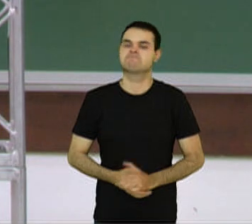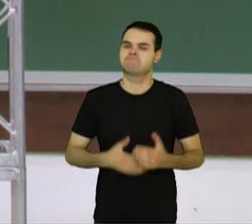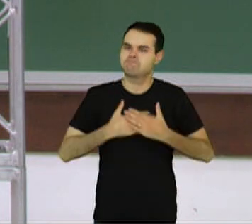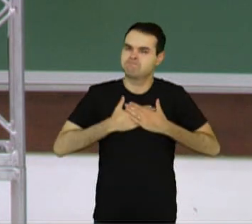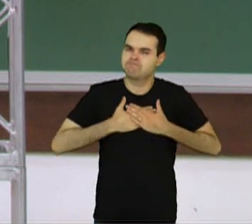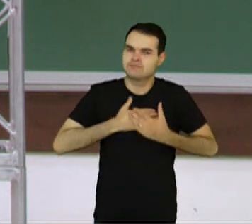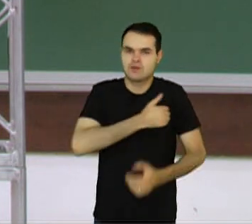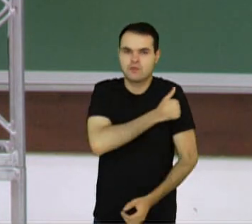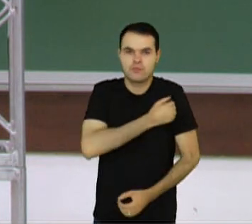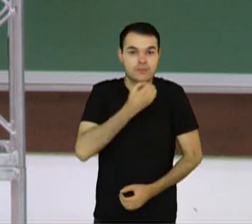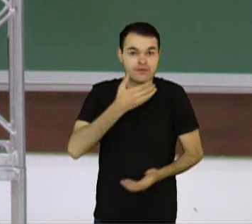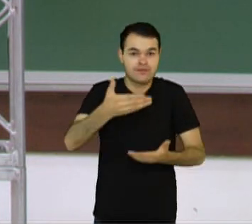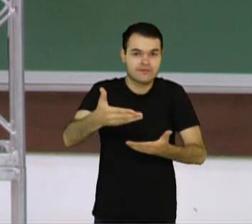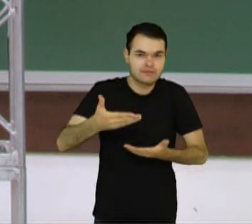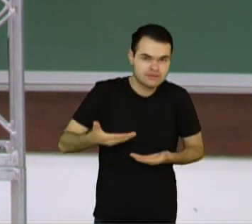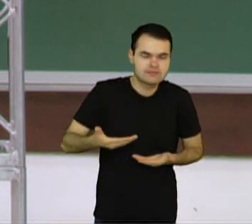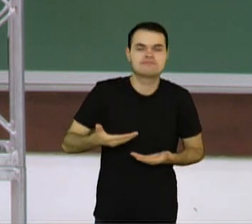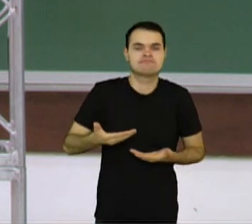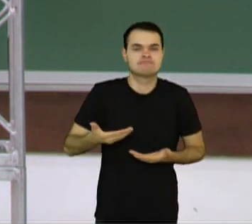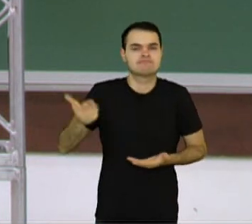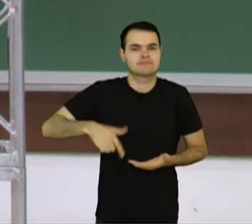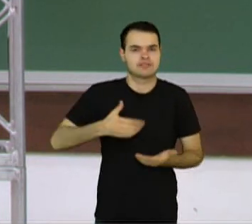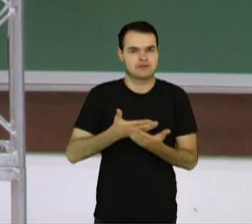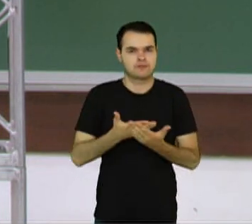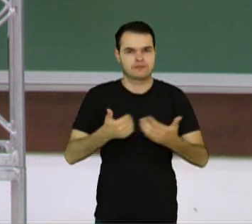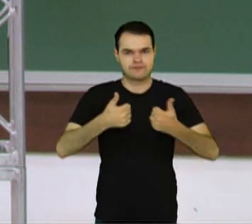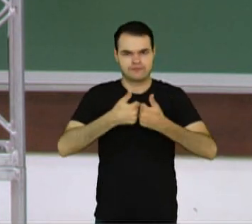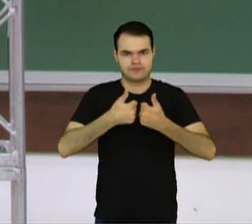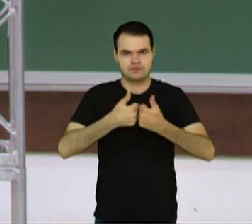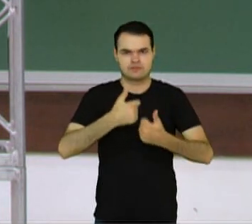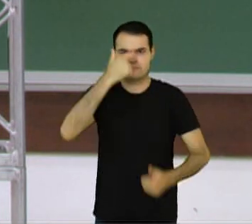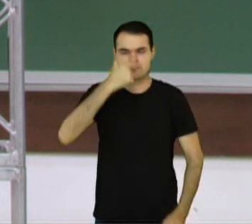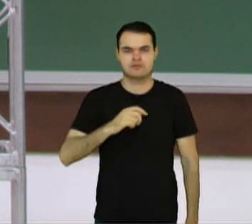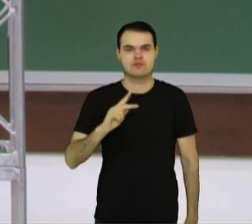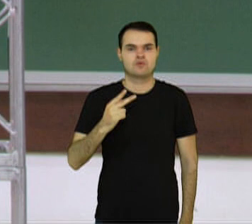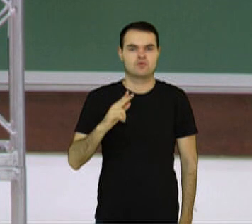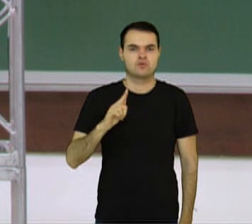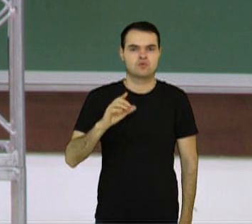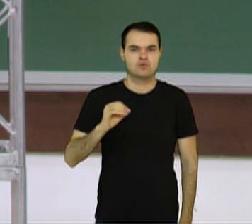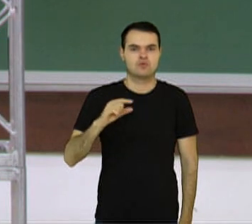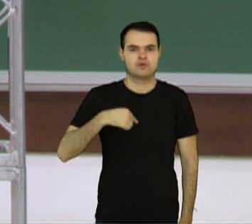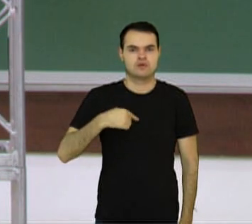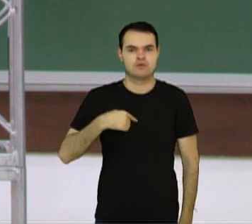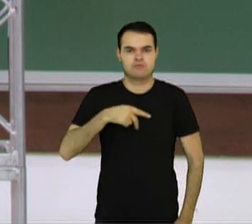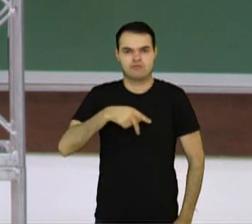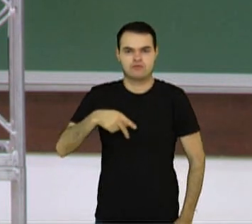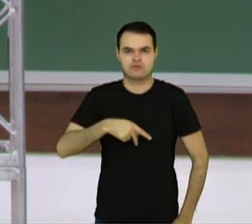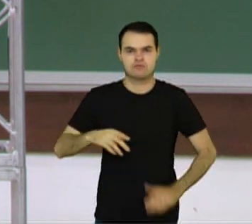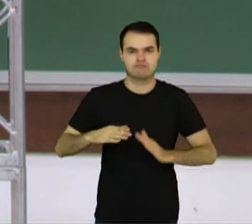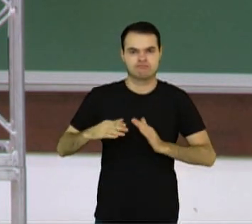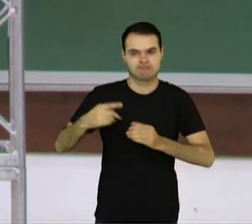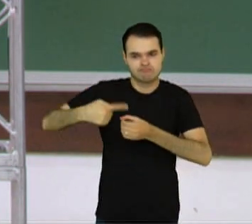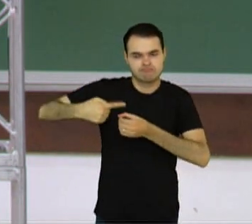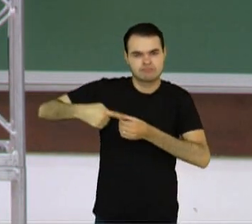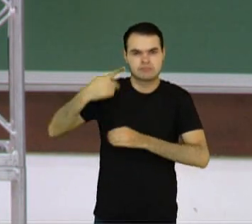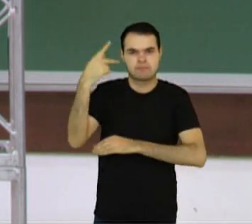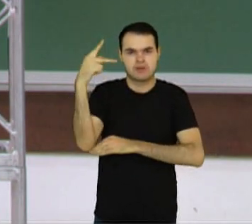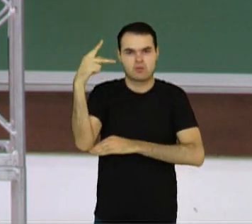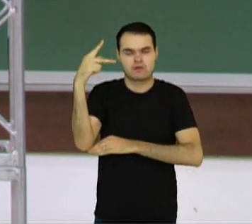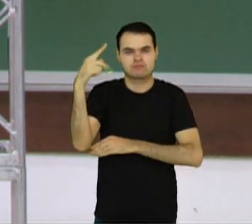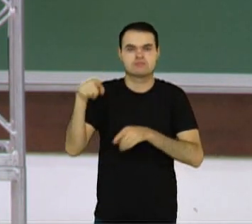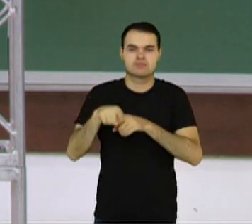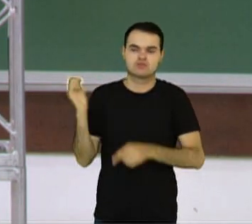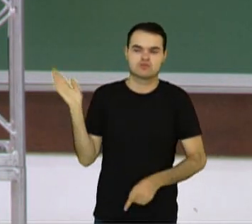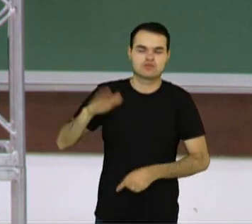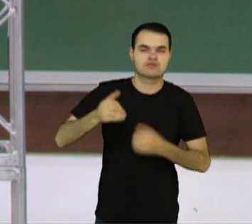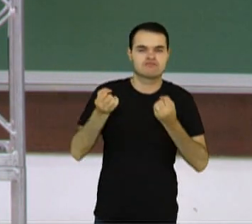Prezados alunos, sejam todos muito bem-vindos para mais uma aula de Física. Meu nome é Hugo Henrique, sou professor do município de Piraquara e venho aqui para estar trazendo mais